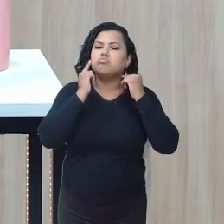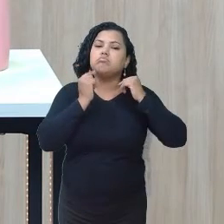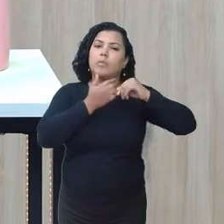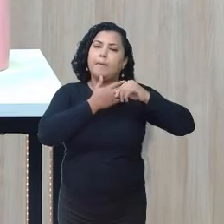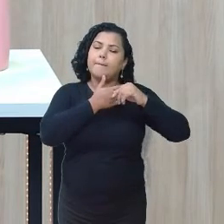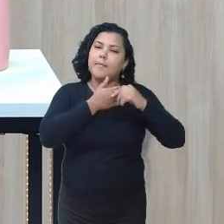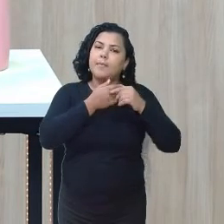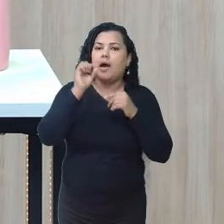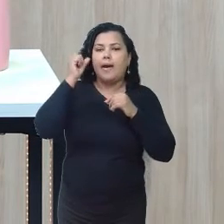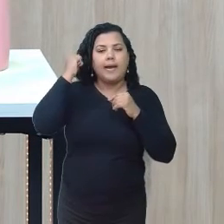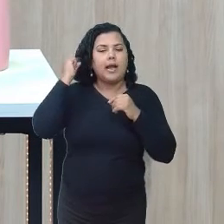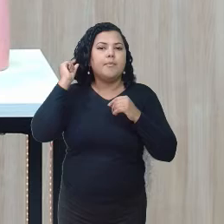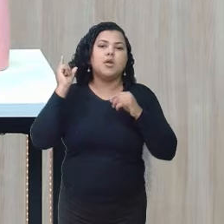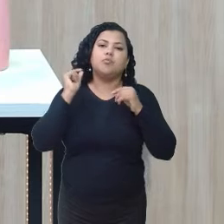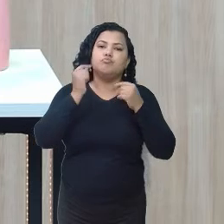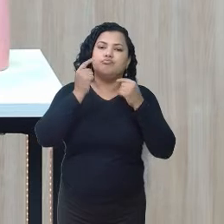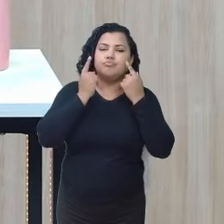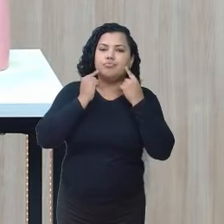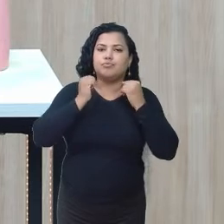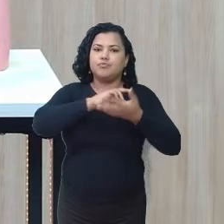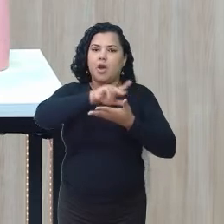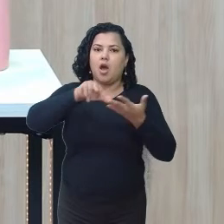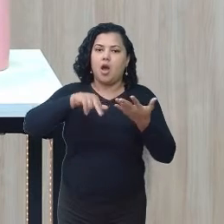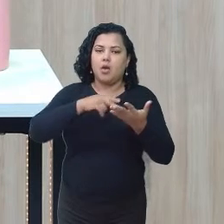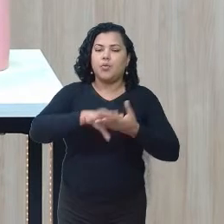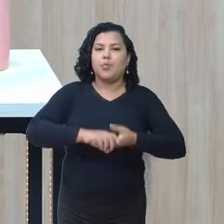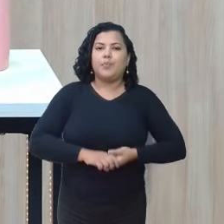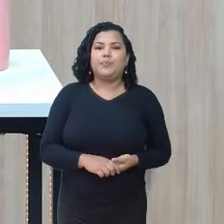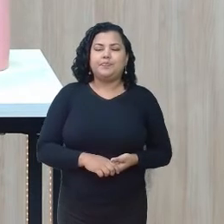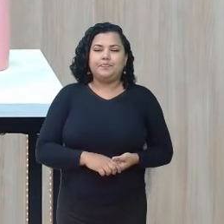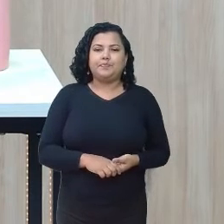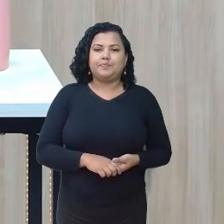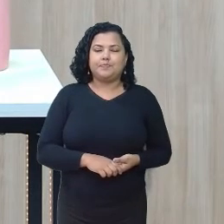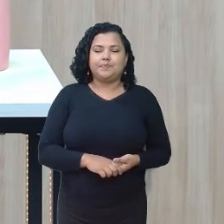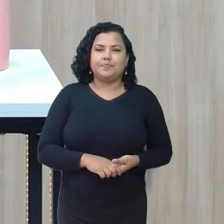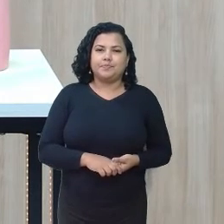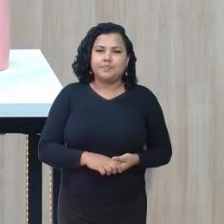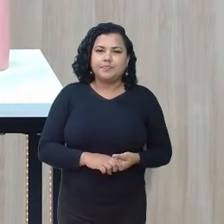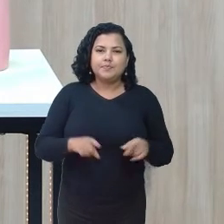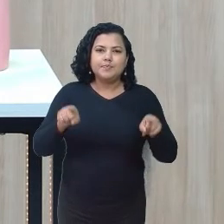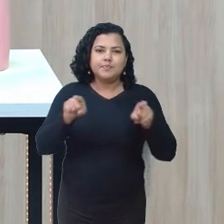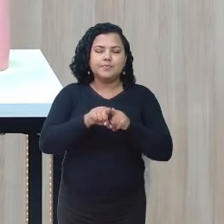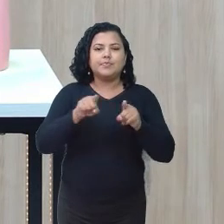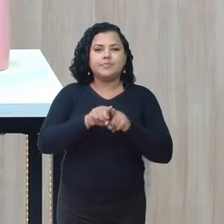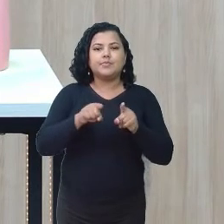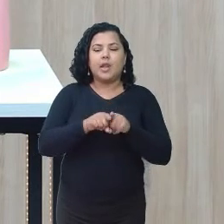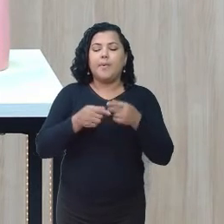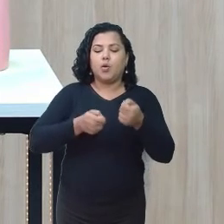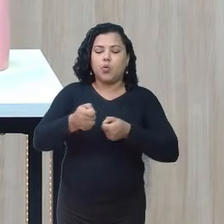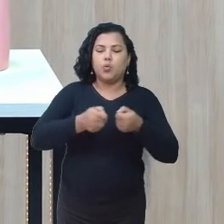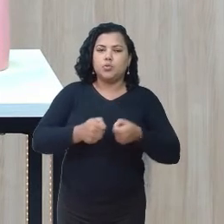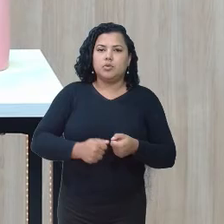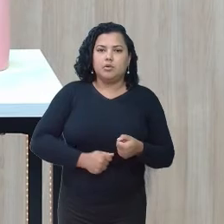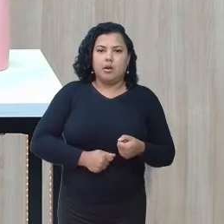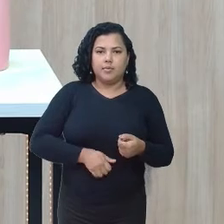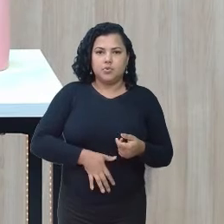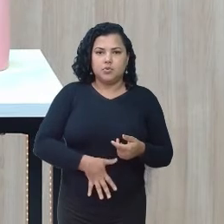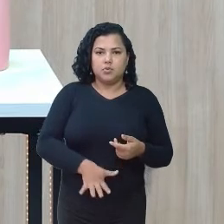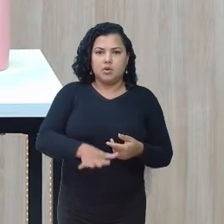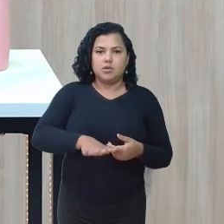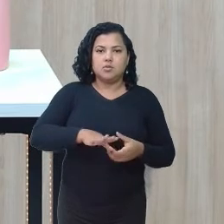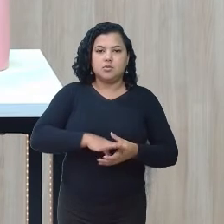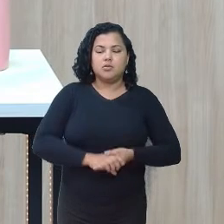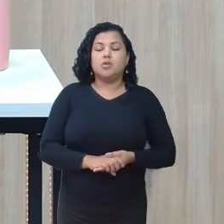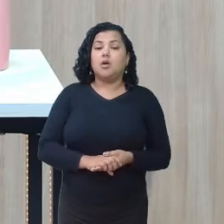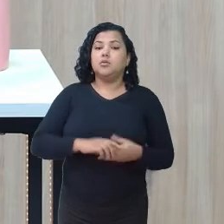característica está relacionada aos hormônios. Também a menstruação, esse controle da menstruação, os